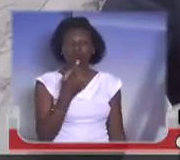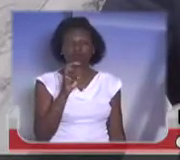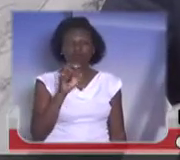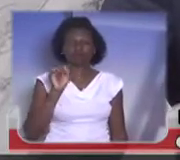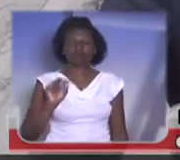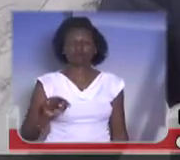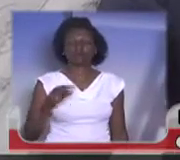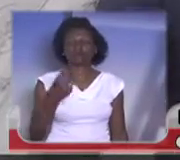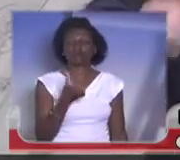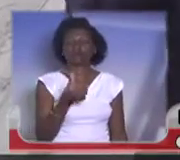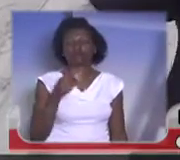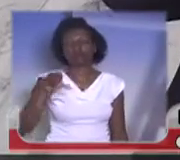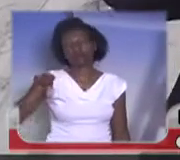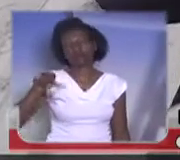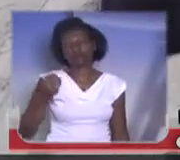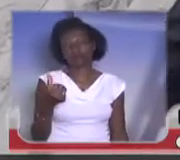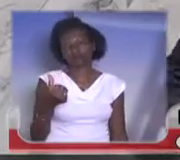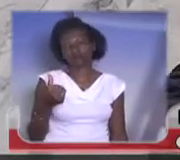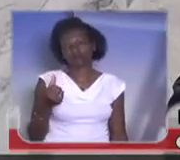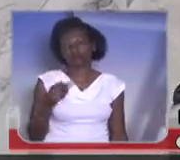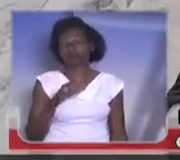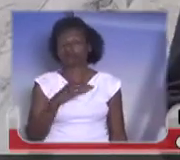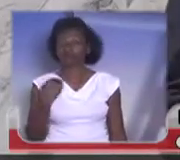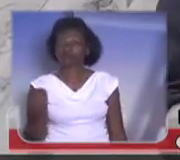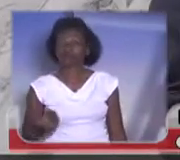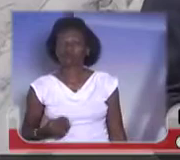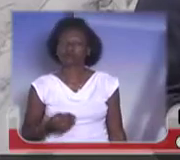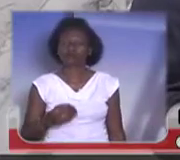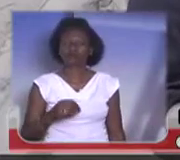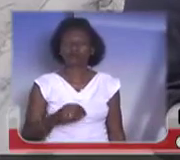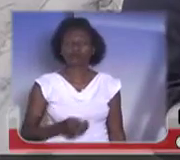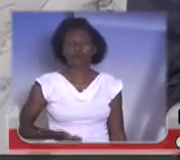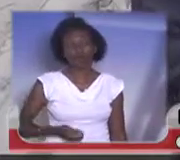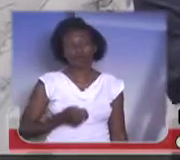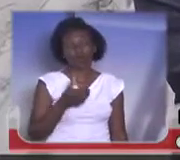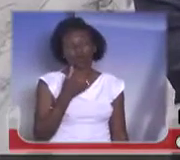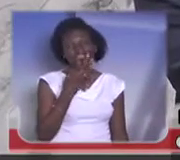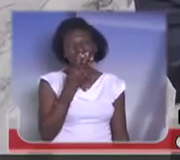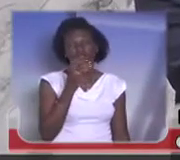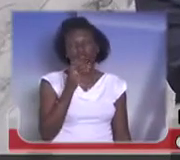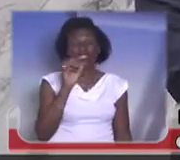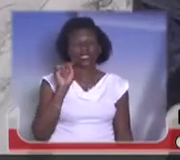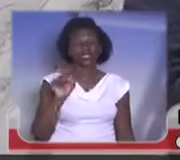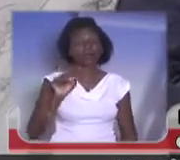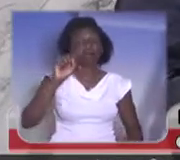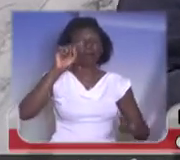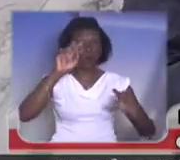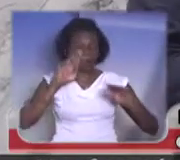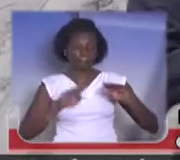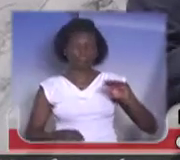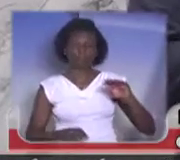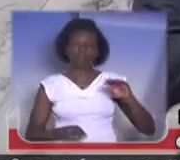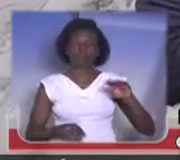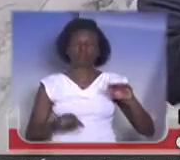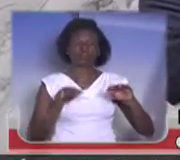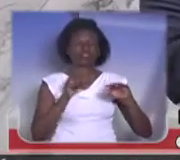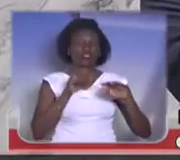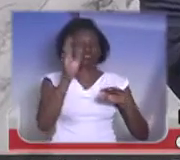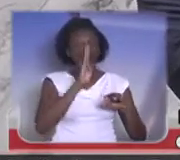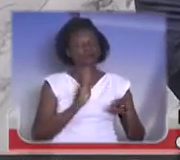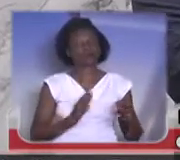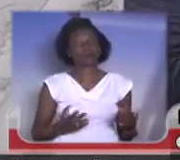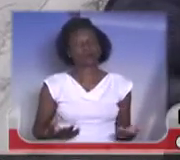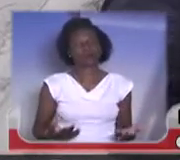e seis mortes praticamente 40 mil mortes a menos por ano que o brasil e lá nós temos um problema sério